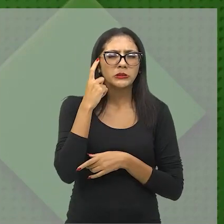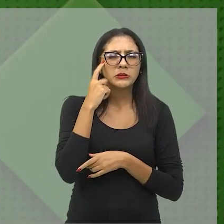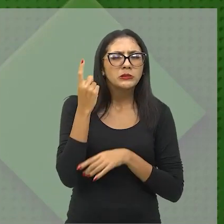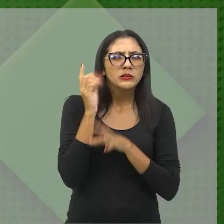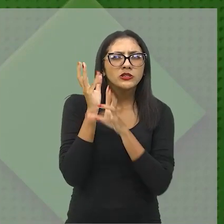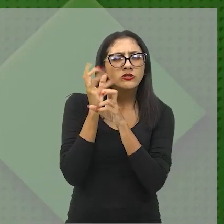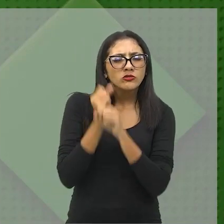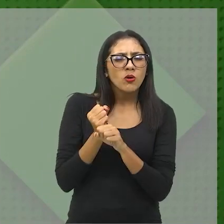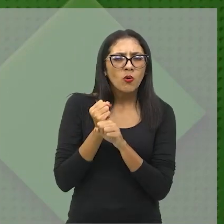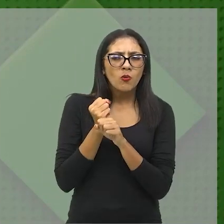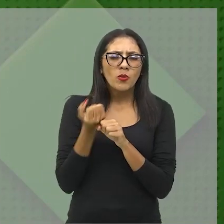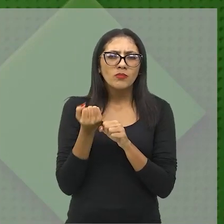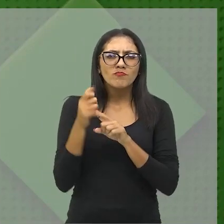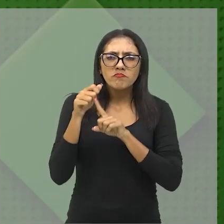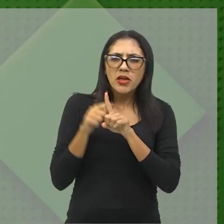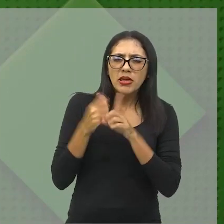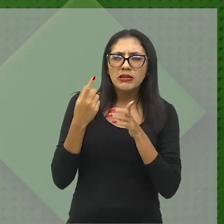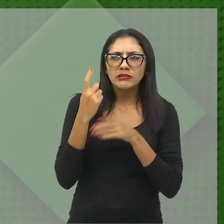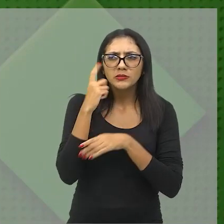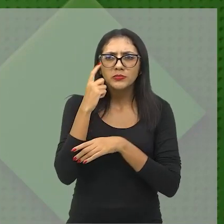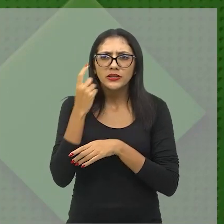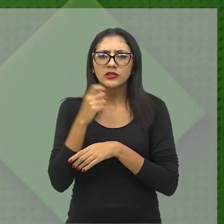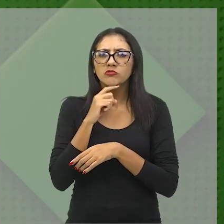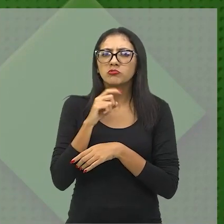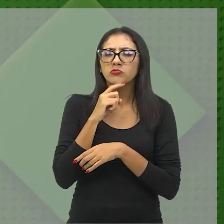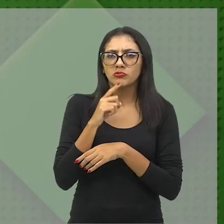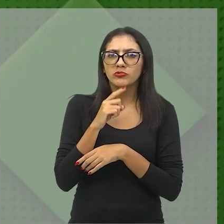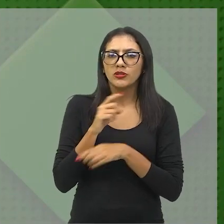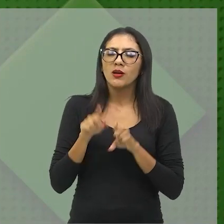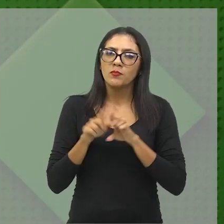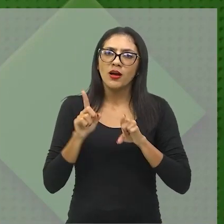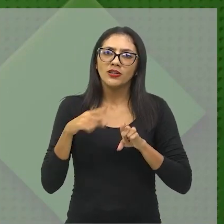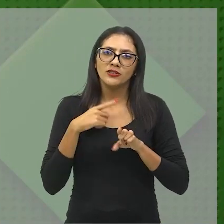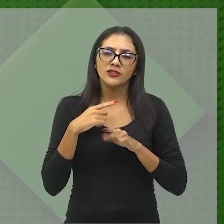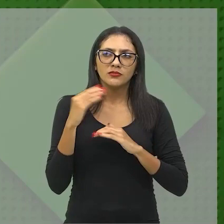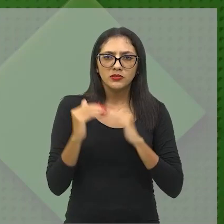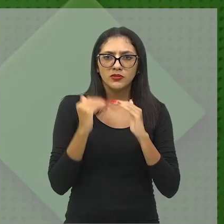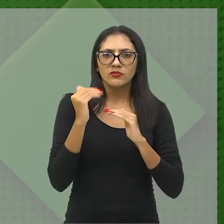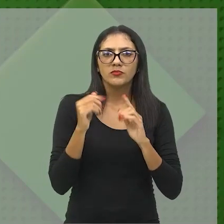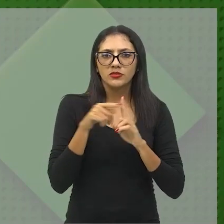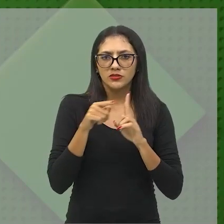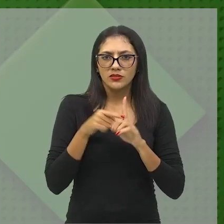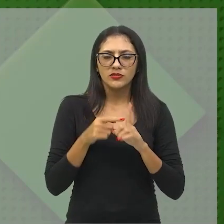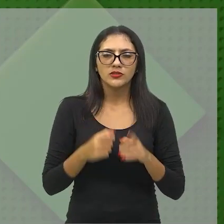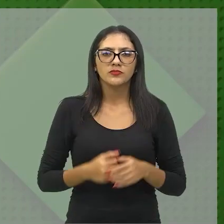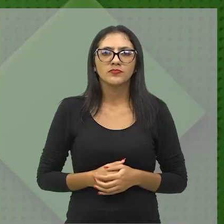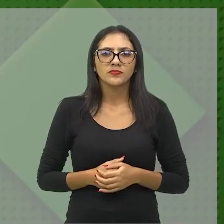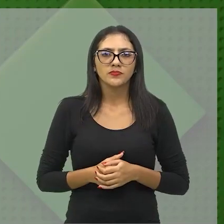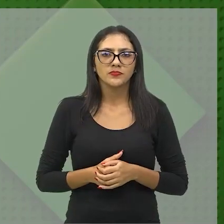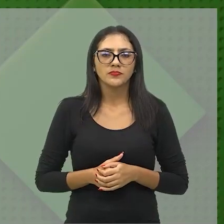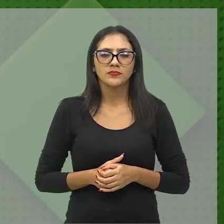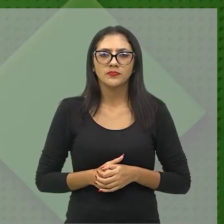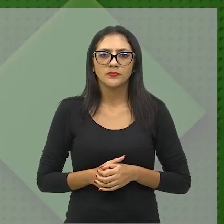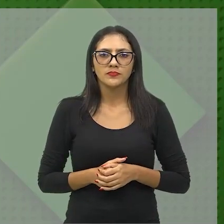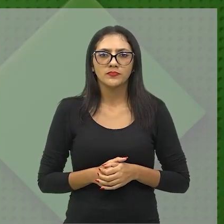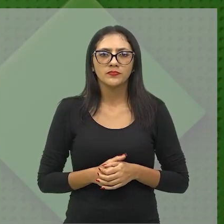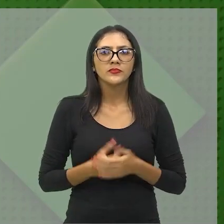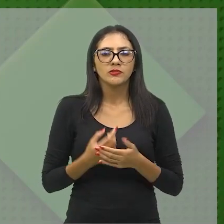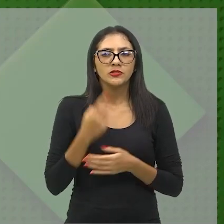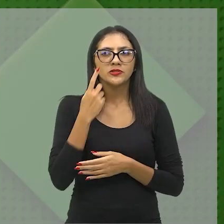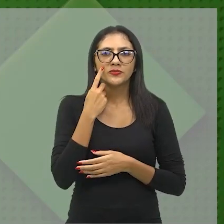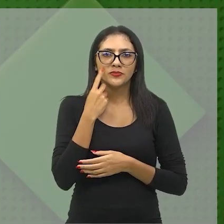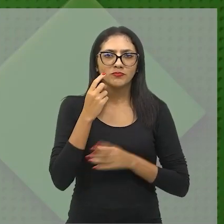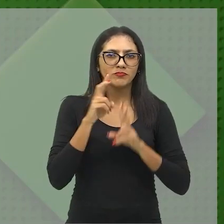meses está aquela gestação. Mas dessa forma se desenvolve ali como a gente está observando. E aí a gente falou sobre a gravidez,